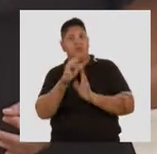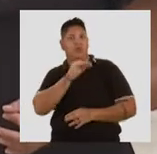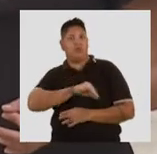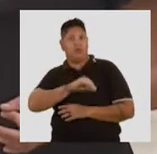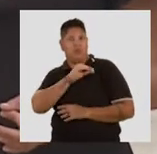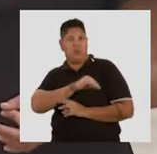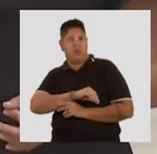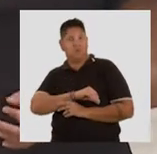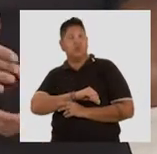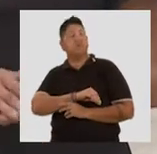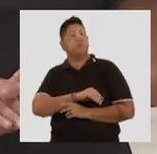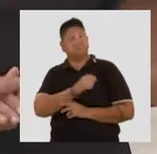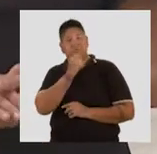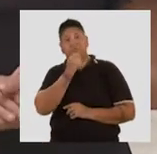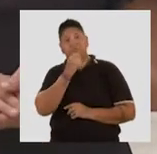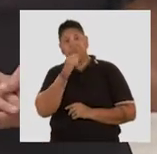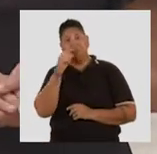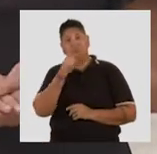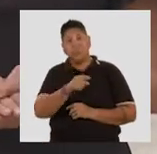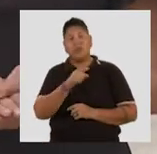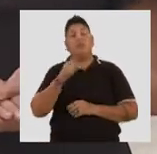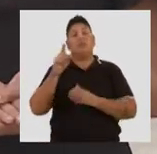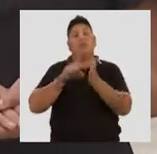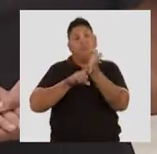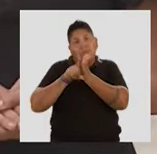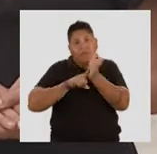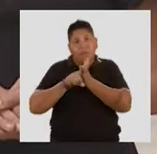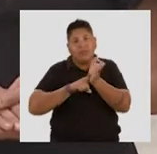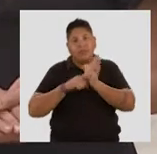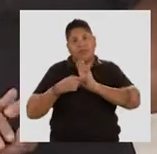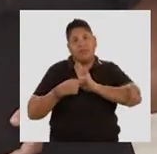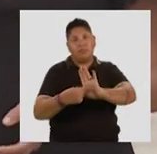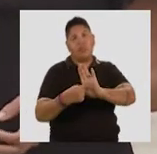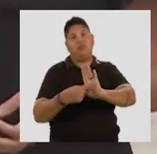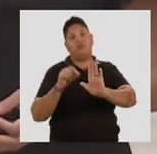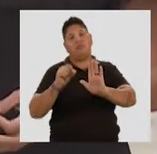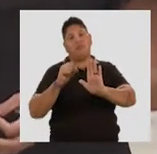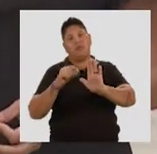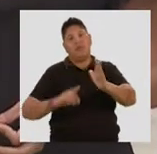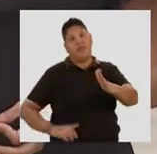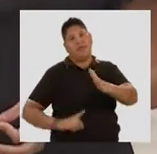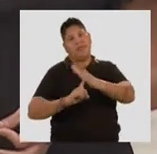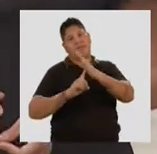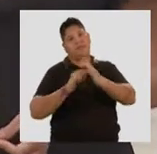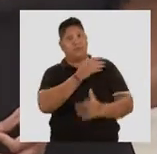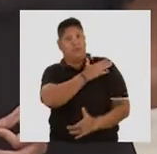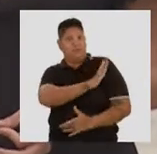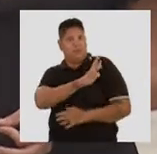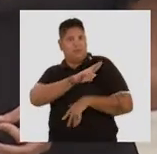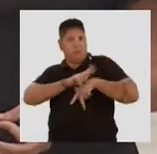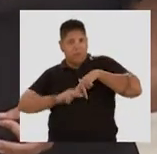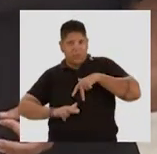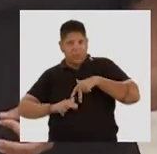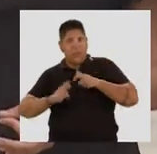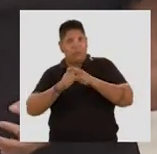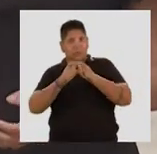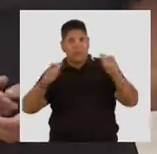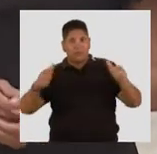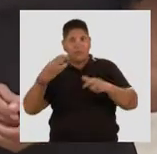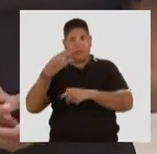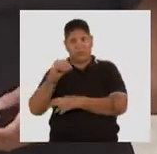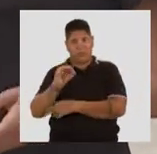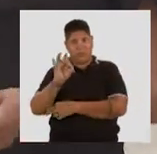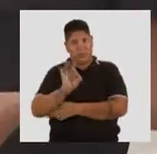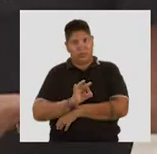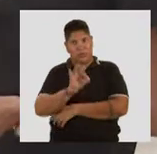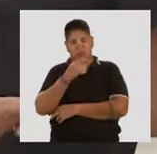ao salário. Mesmo assim, dados do Ministério Público do Trabalho mostram que as denúncias de discriminação racial